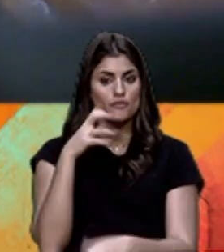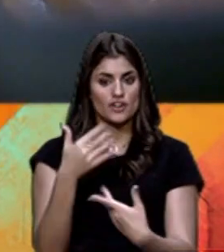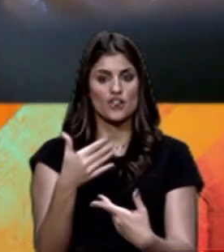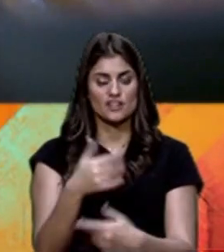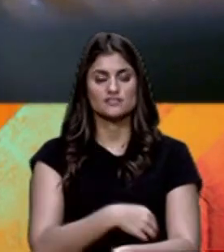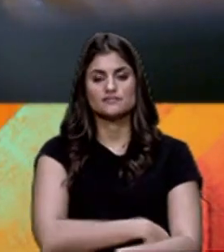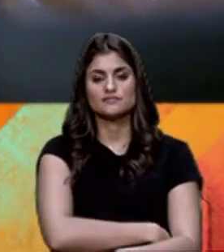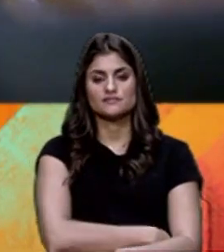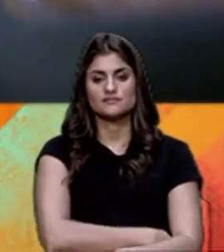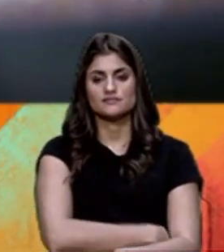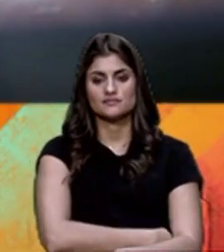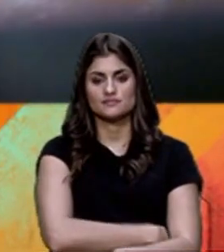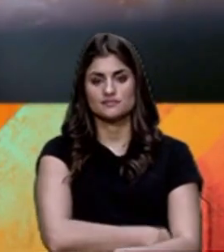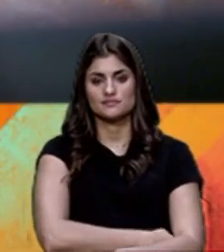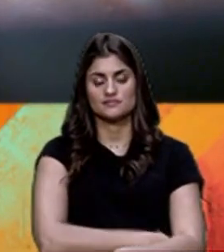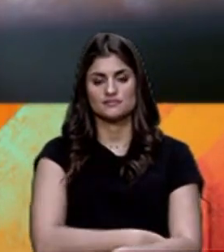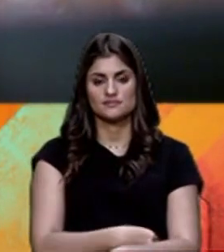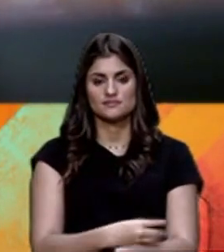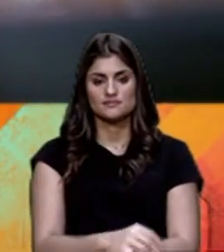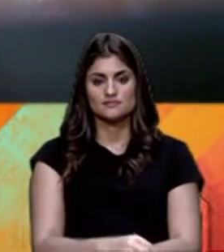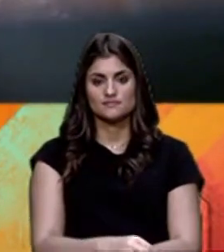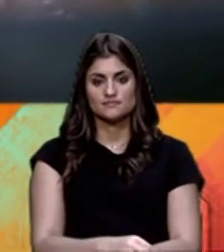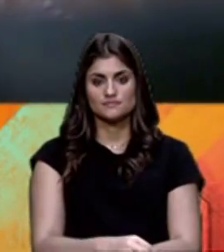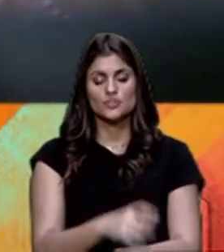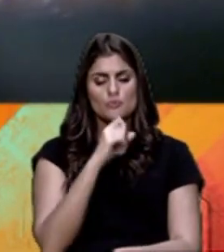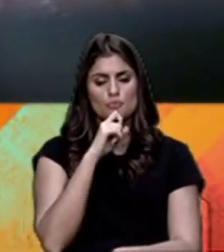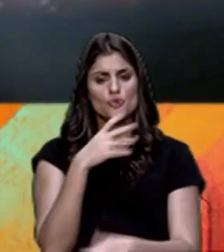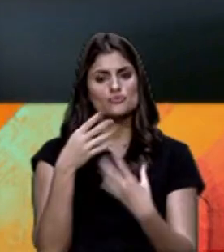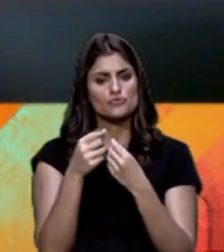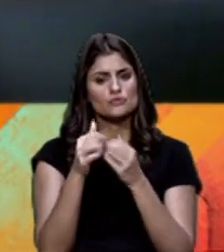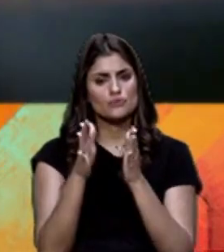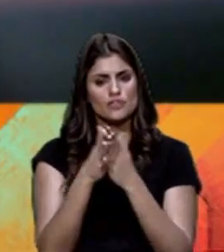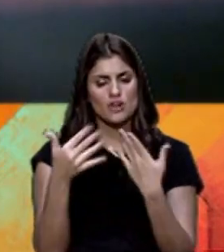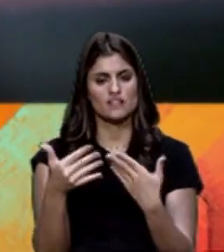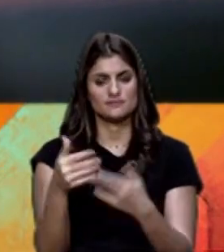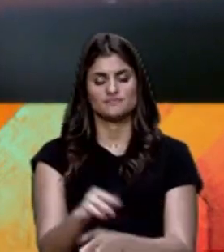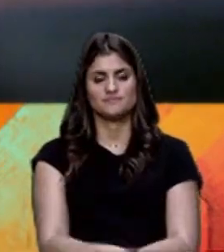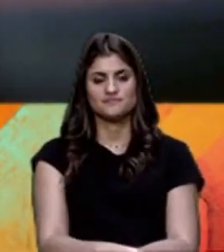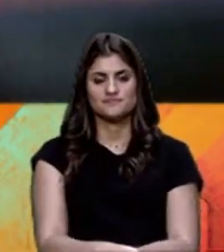Já se ouve o estalar do azeite. Já posso colocar tudo.